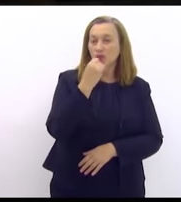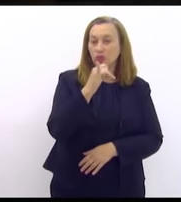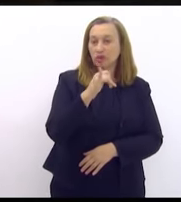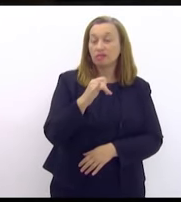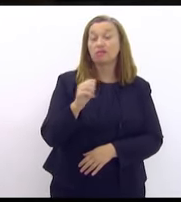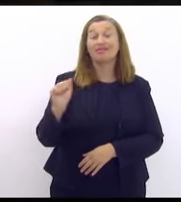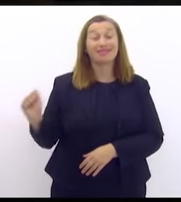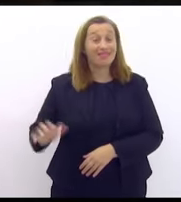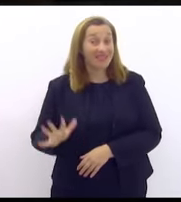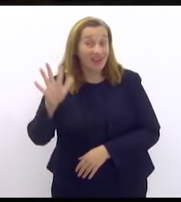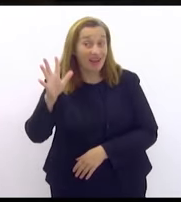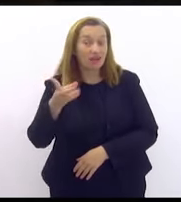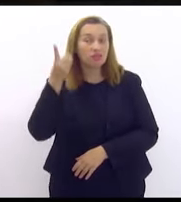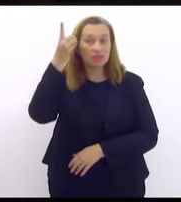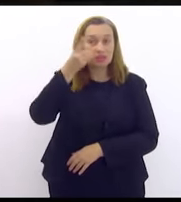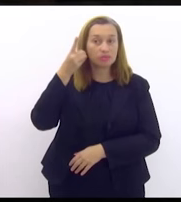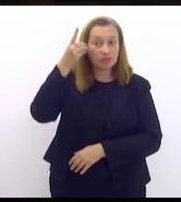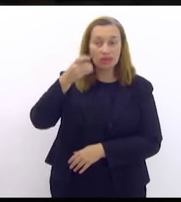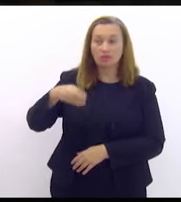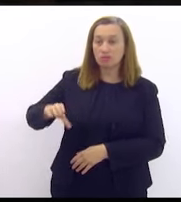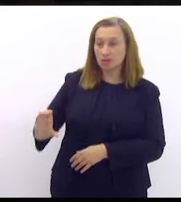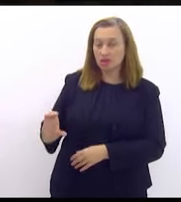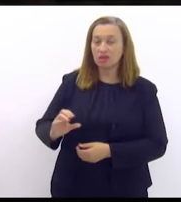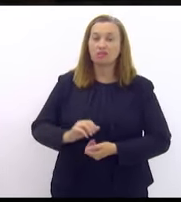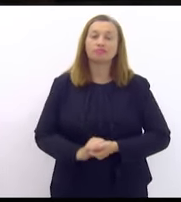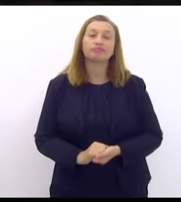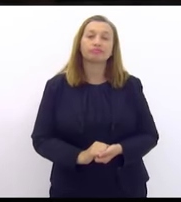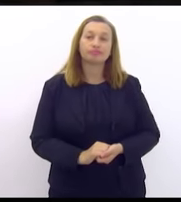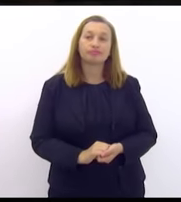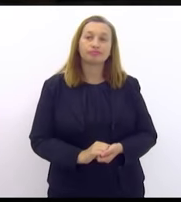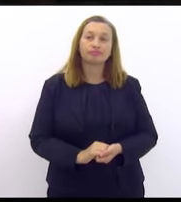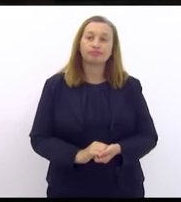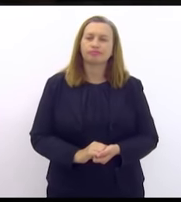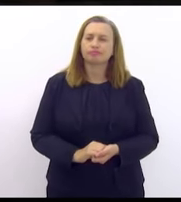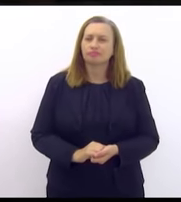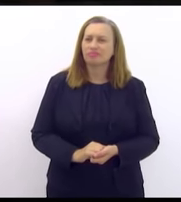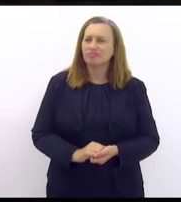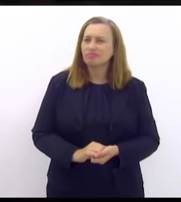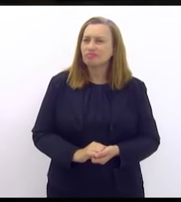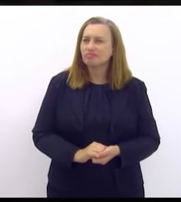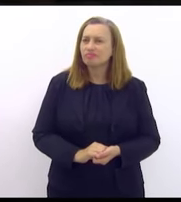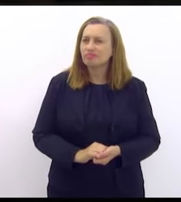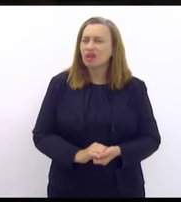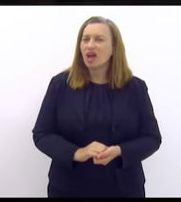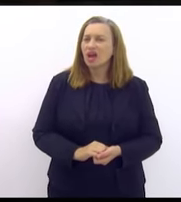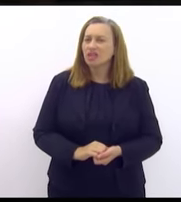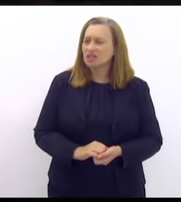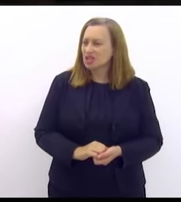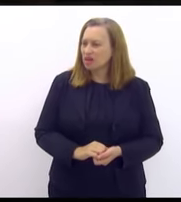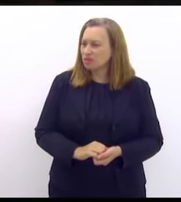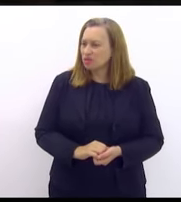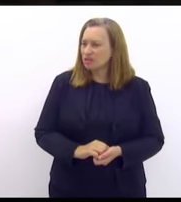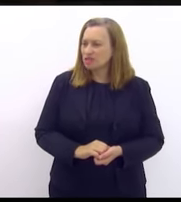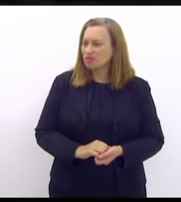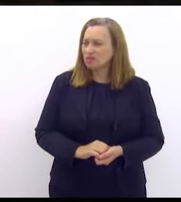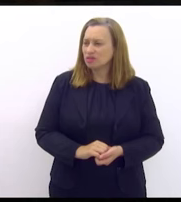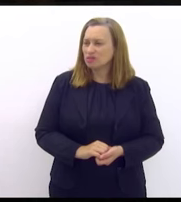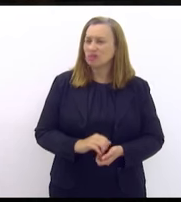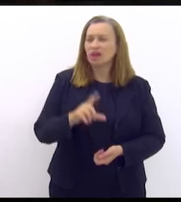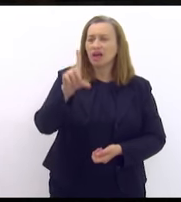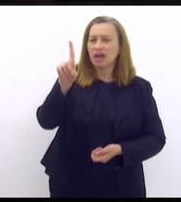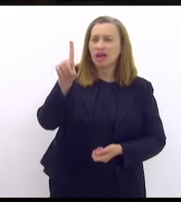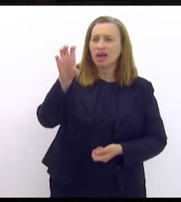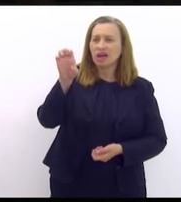cara ao deputado Carlos Mink, a descarbonização do Estado do Rio de Janeiro, também